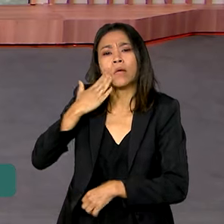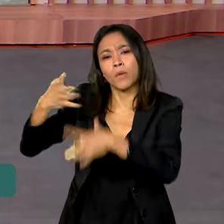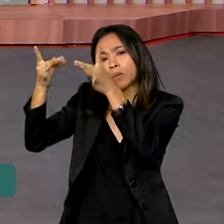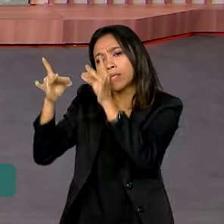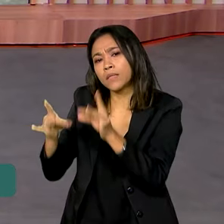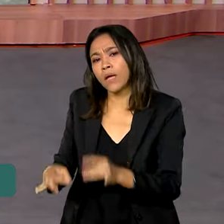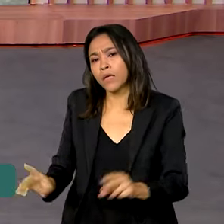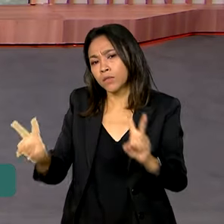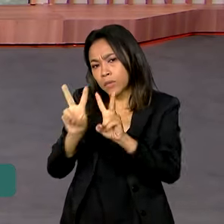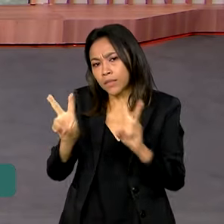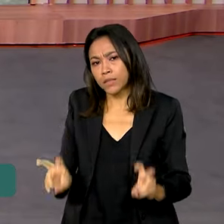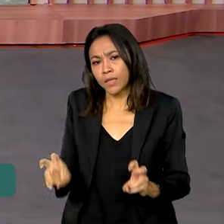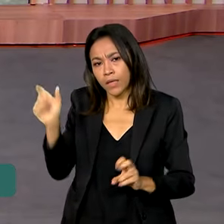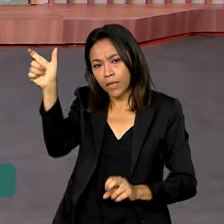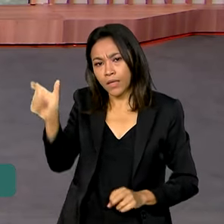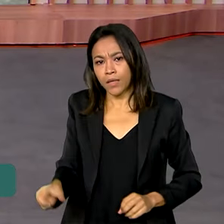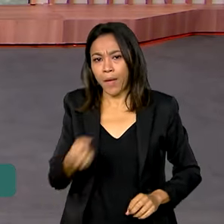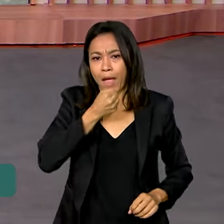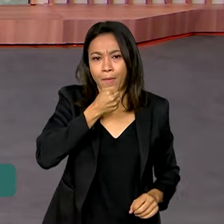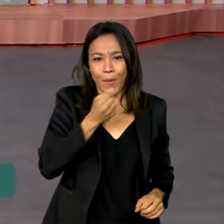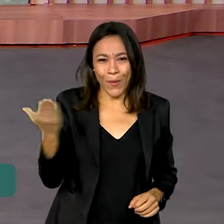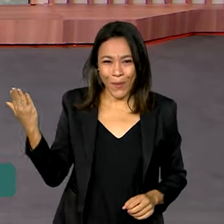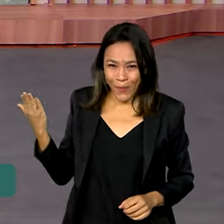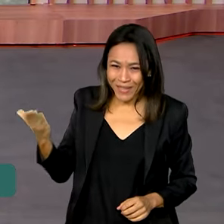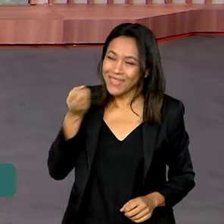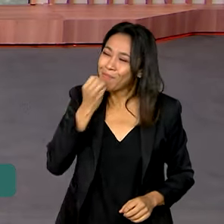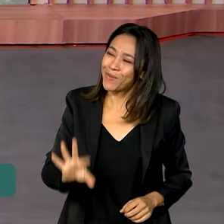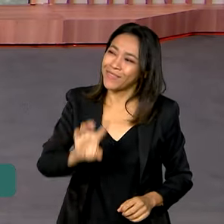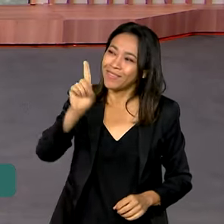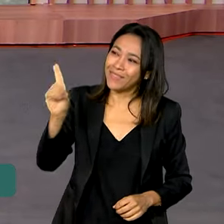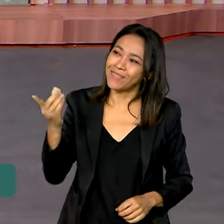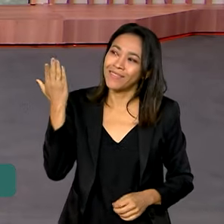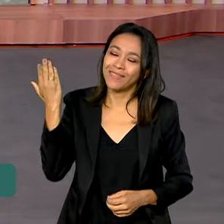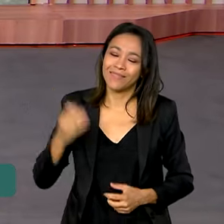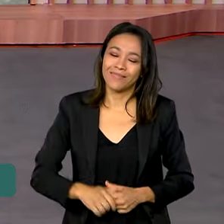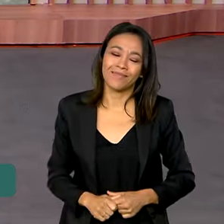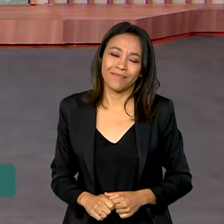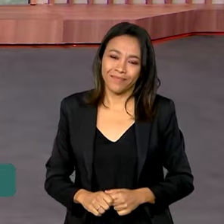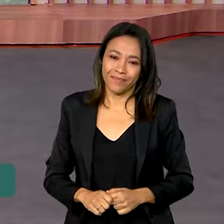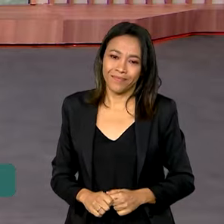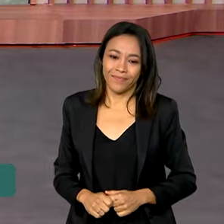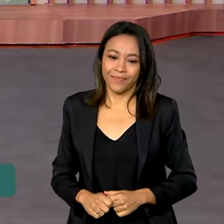sobre esse assunto com a repórter Flávia Grossi, ao vivo. Bom dia, Flávia.